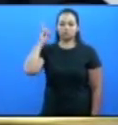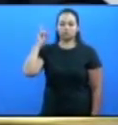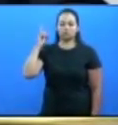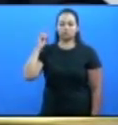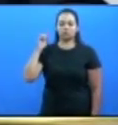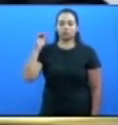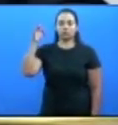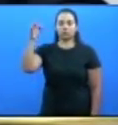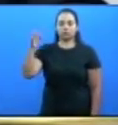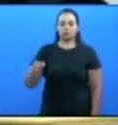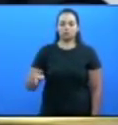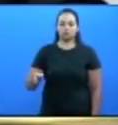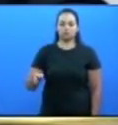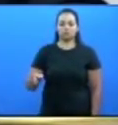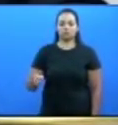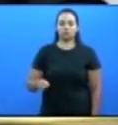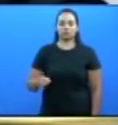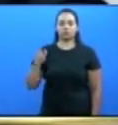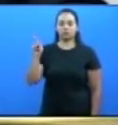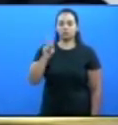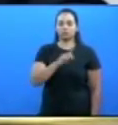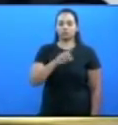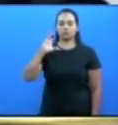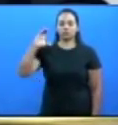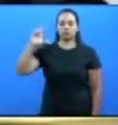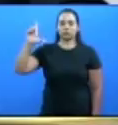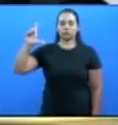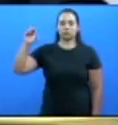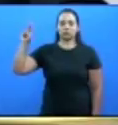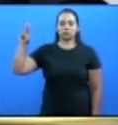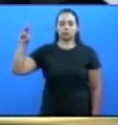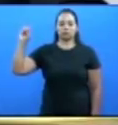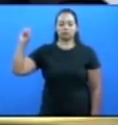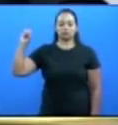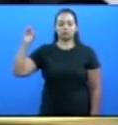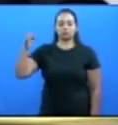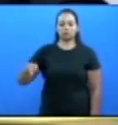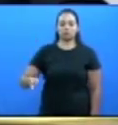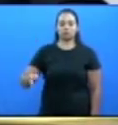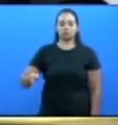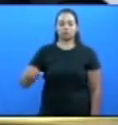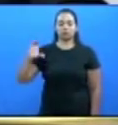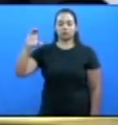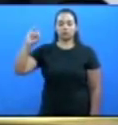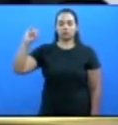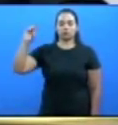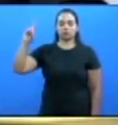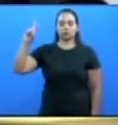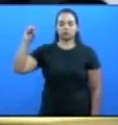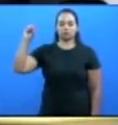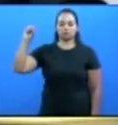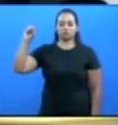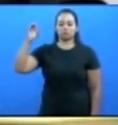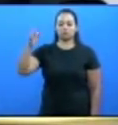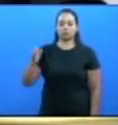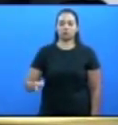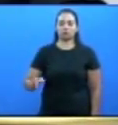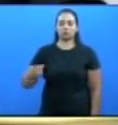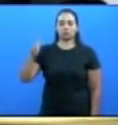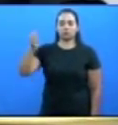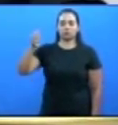Sim. Professor Cláudio. Sim. Cido Saraiva. Sim. Arlindo